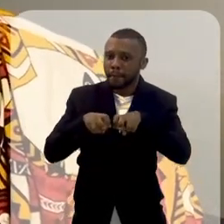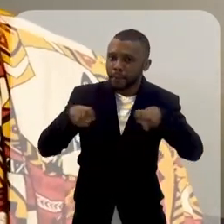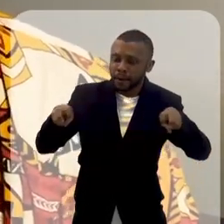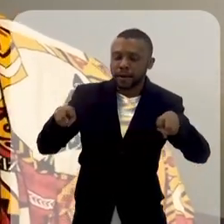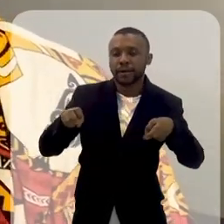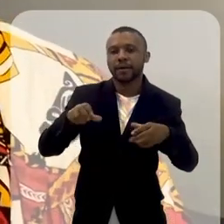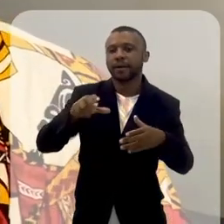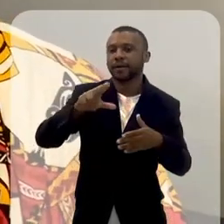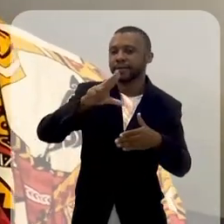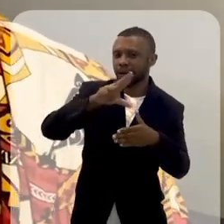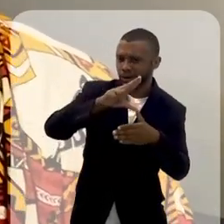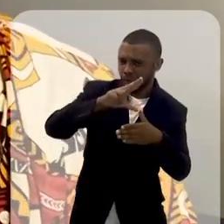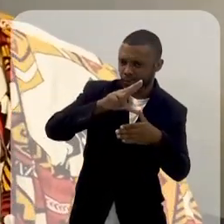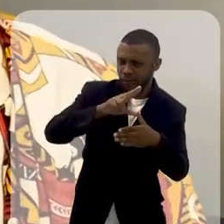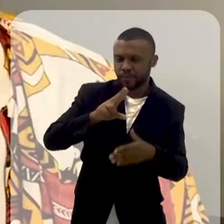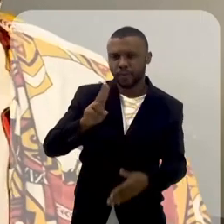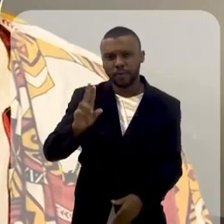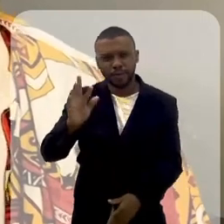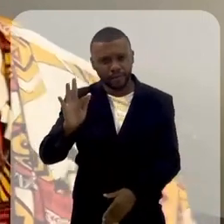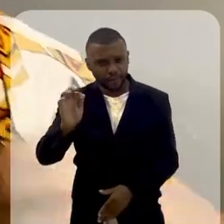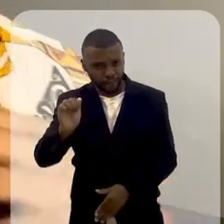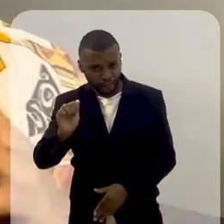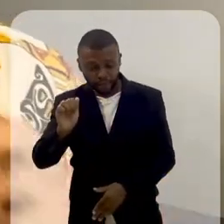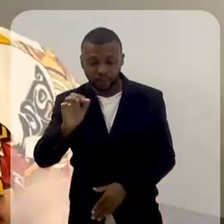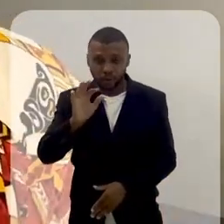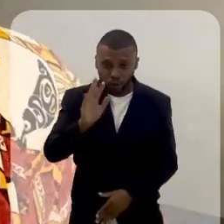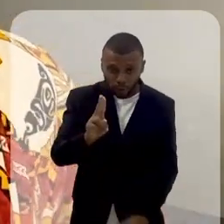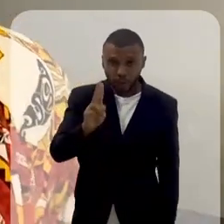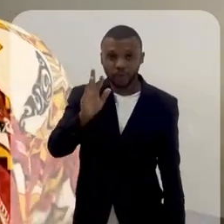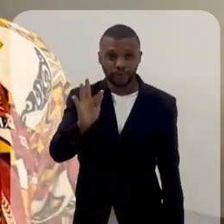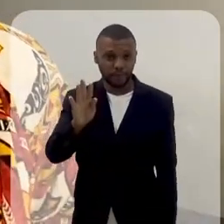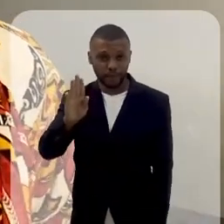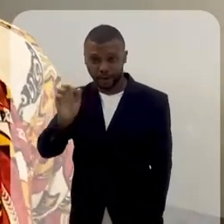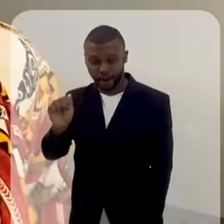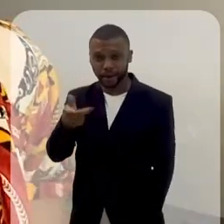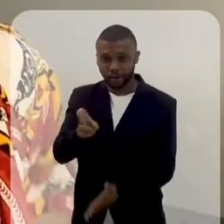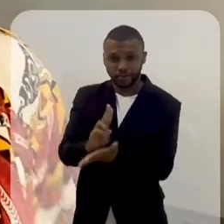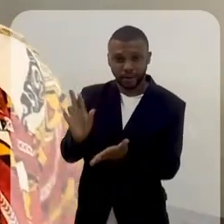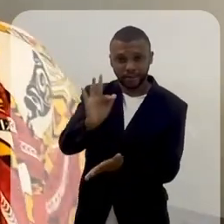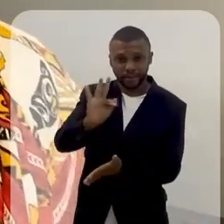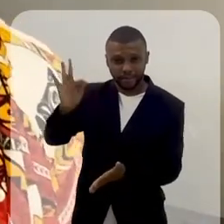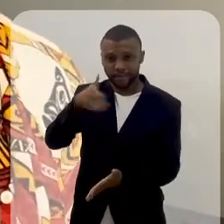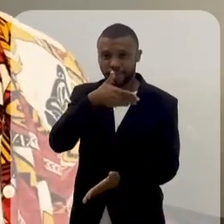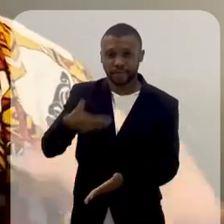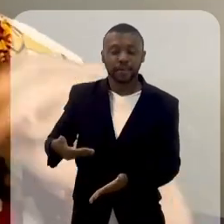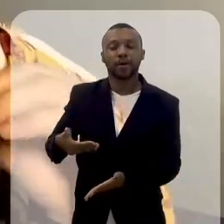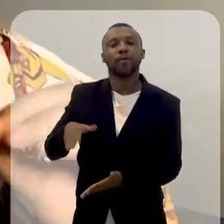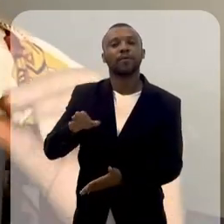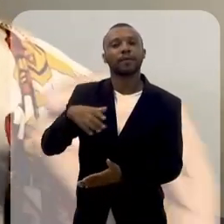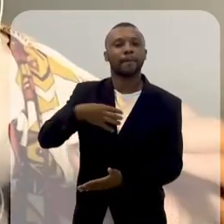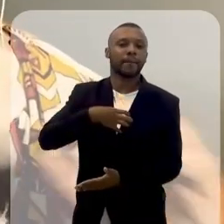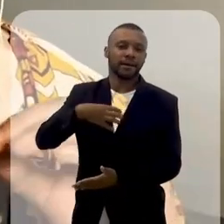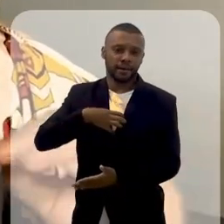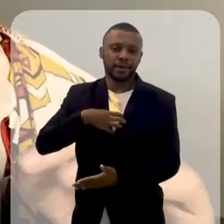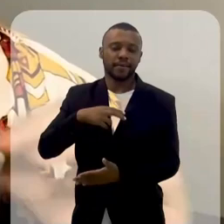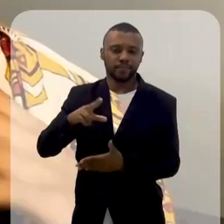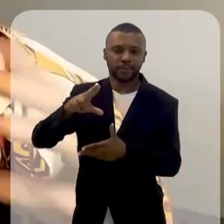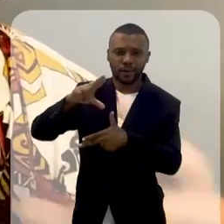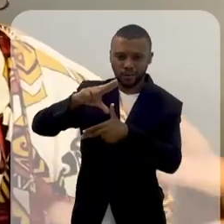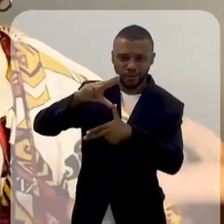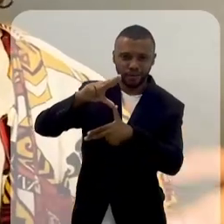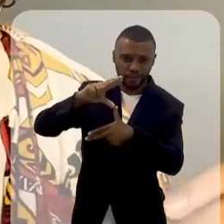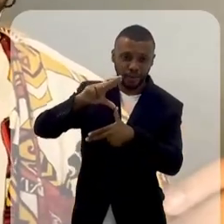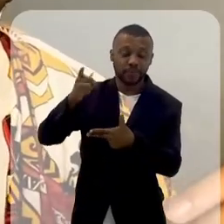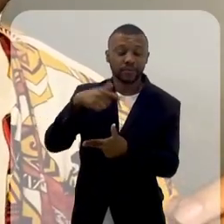da UFBA e o da Costa também da Unirio, então eles me ajudam muito. E o lugar do Ricardo foi muito nesse lugar de organização de pensamento